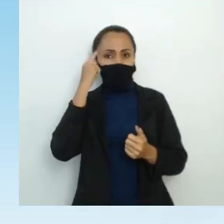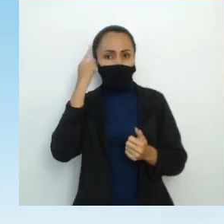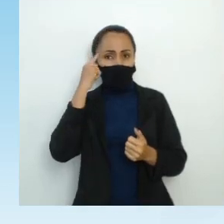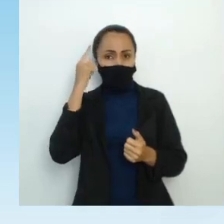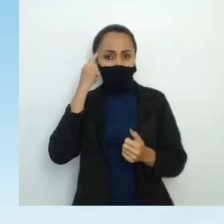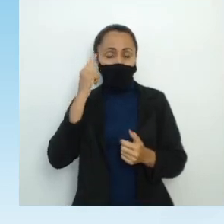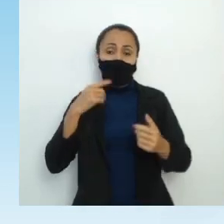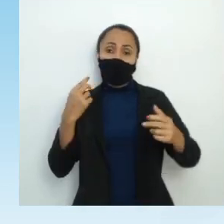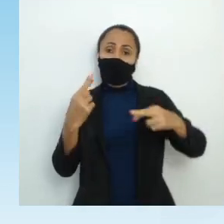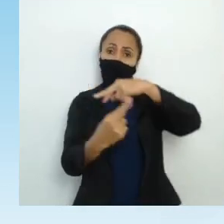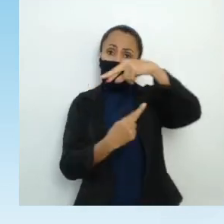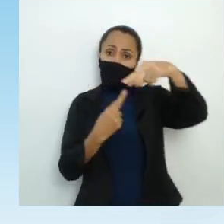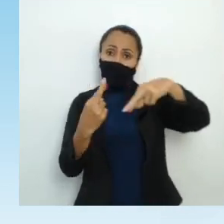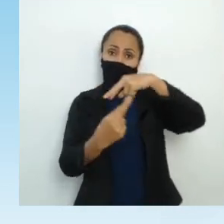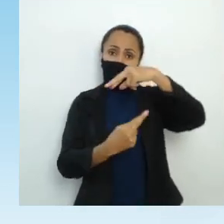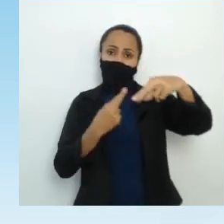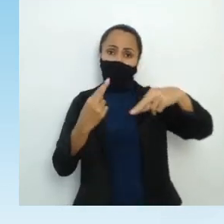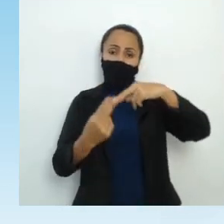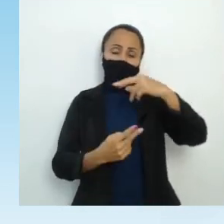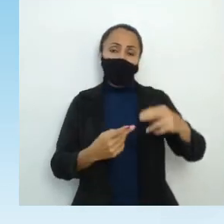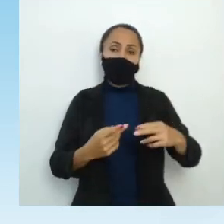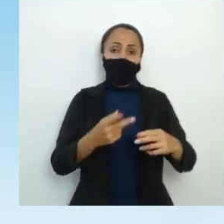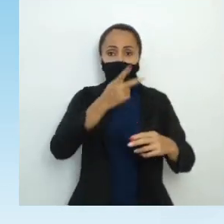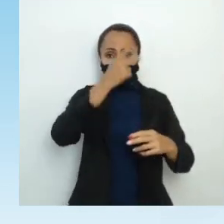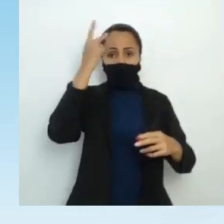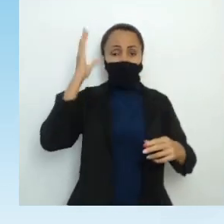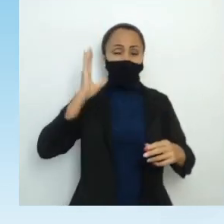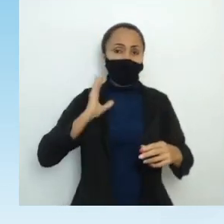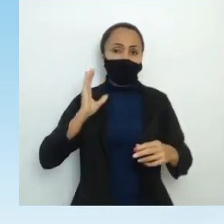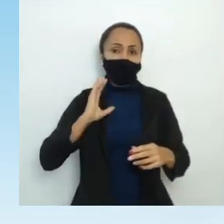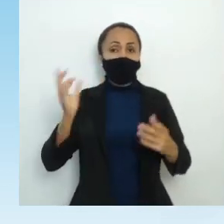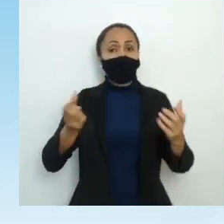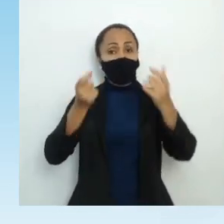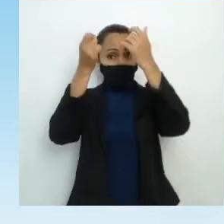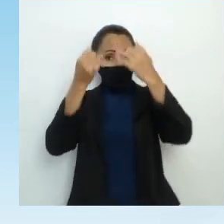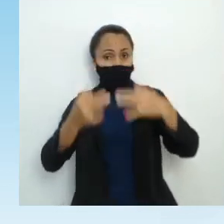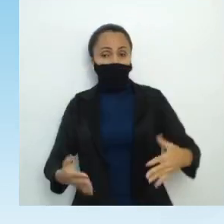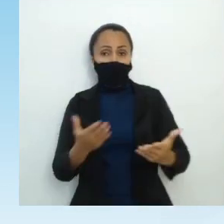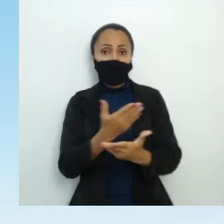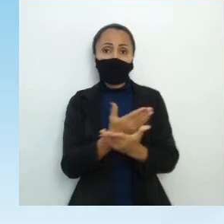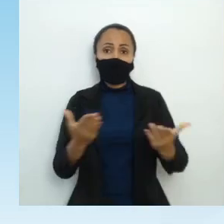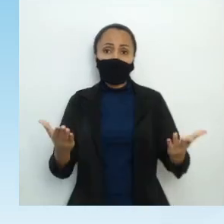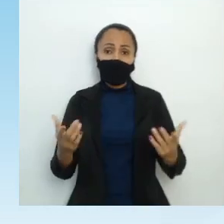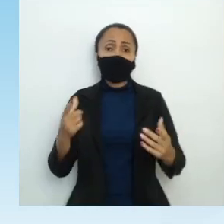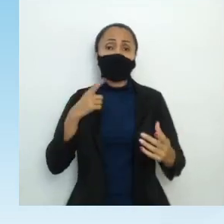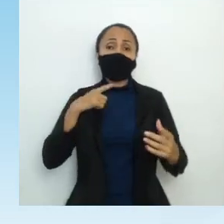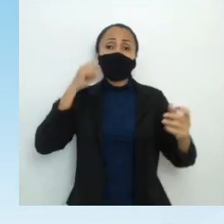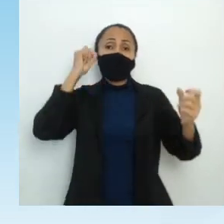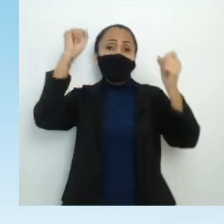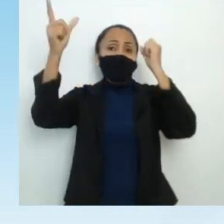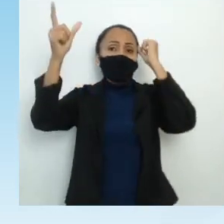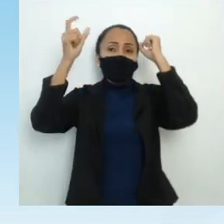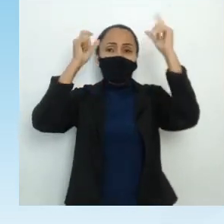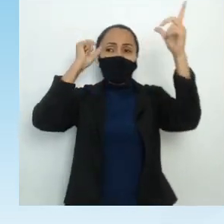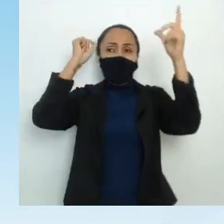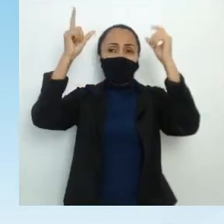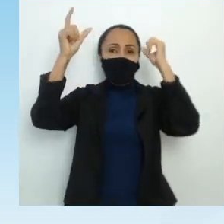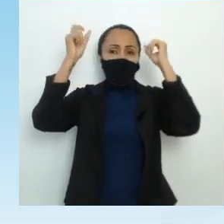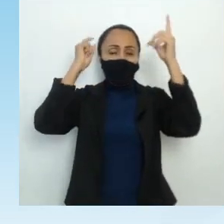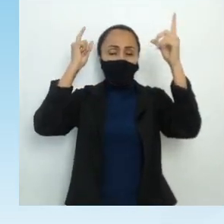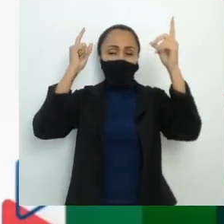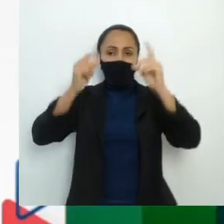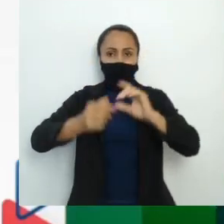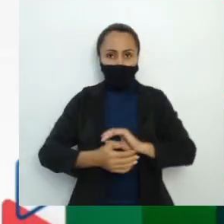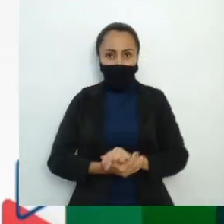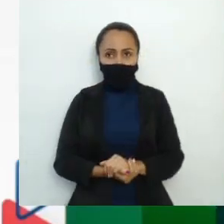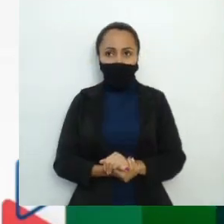dessas revoluções burguesas ao qual eu trago para vocês. E o que é que elas têm em comum? As ideias que seriam aí as ideias iluministas.